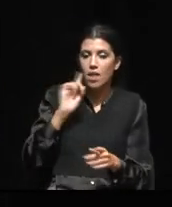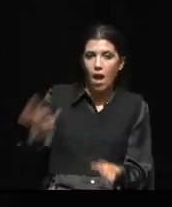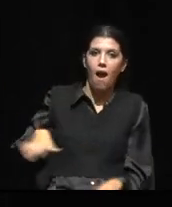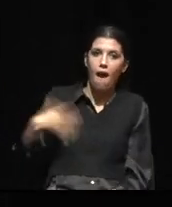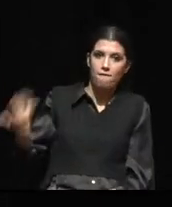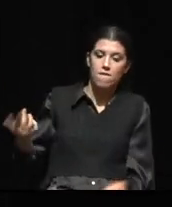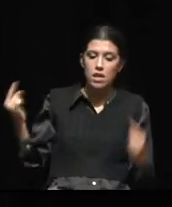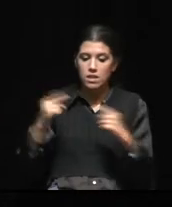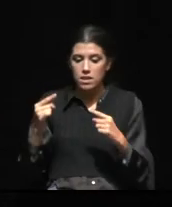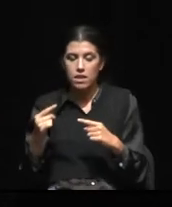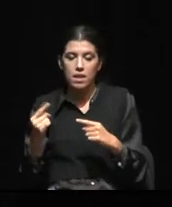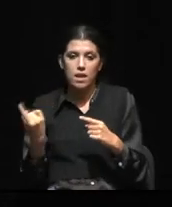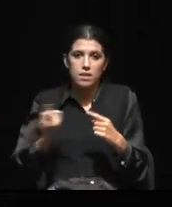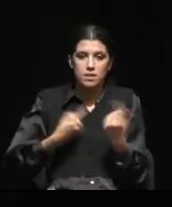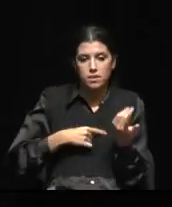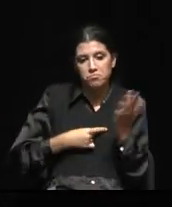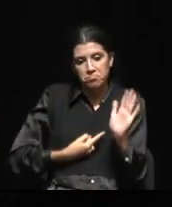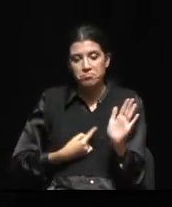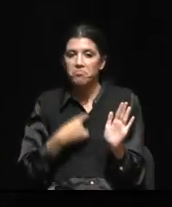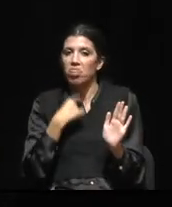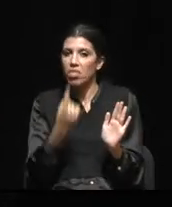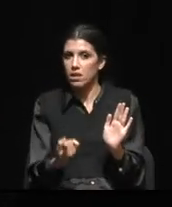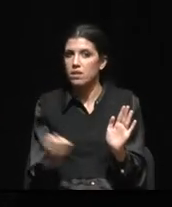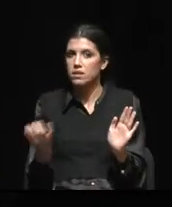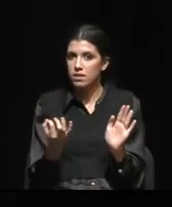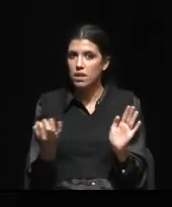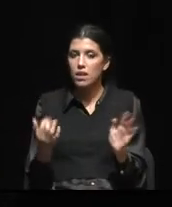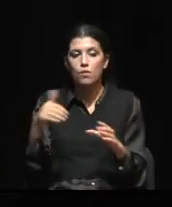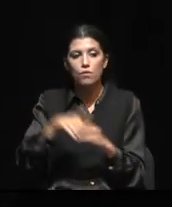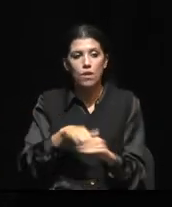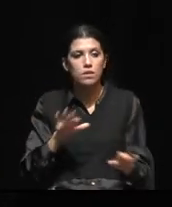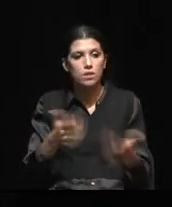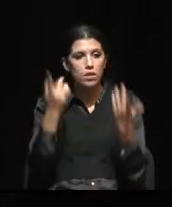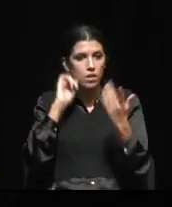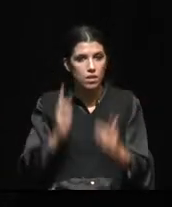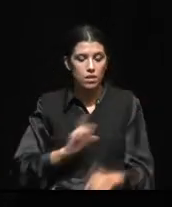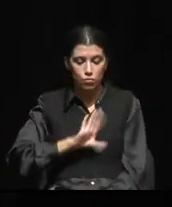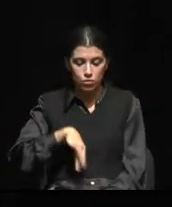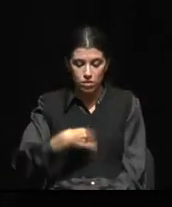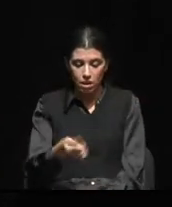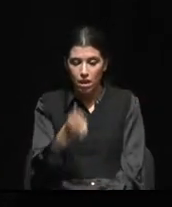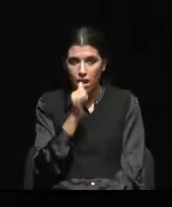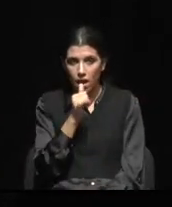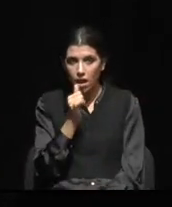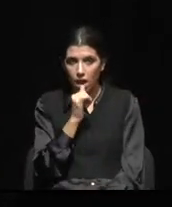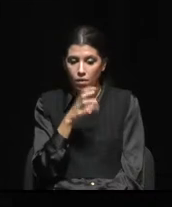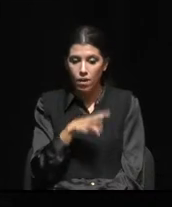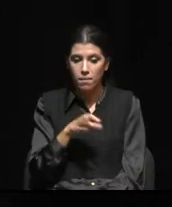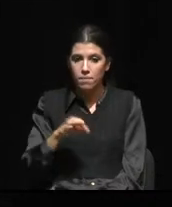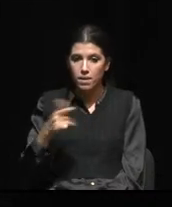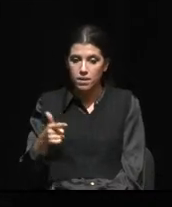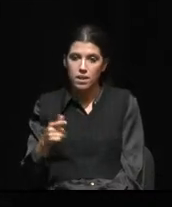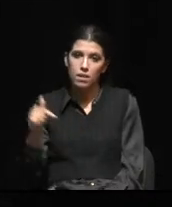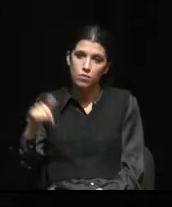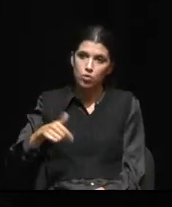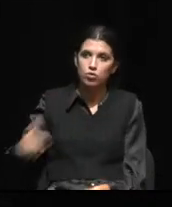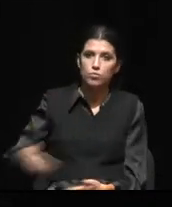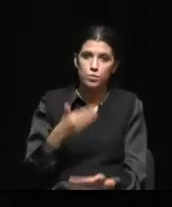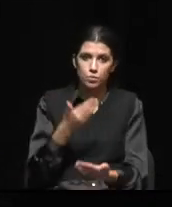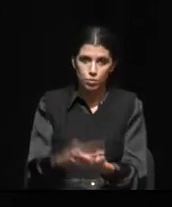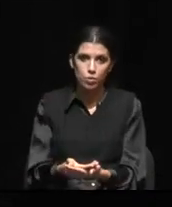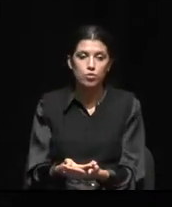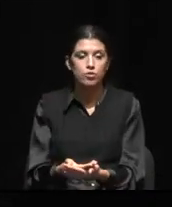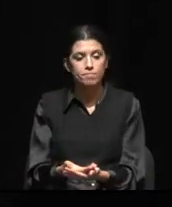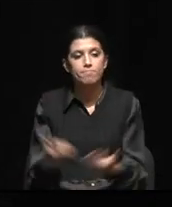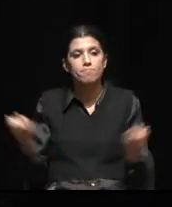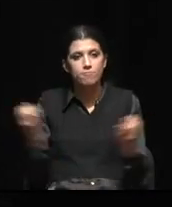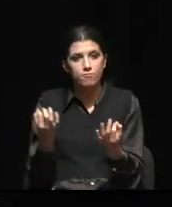CDs não poderia pois deixar de se pronunciar sobre o voto de saudação do Dia Mundial da Água que o mpt aqui nos troue e que